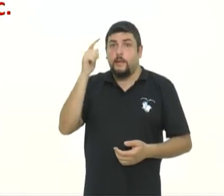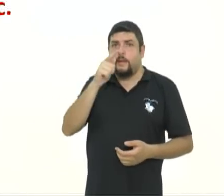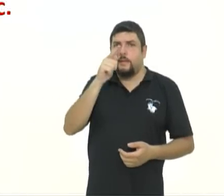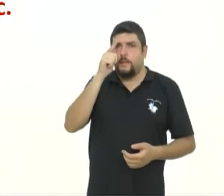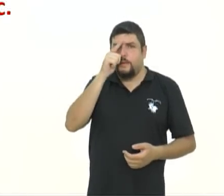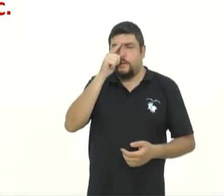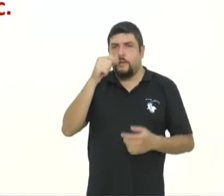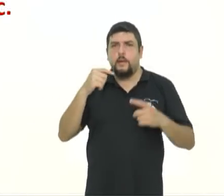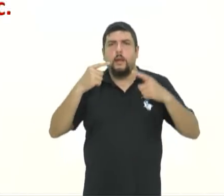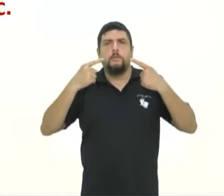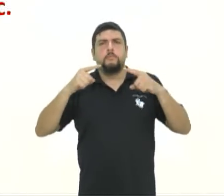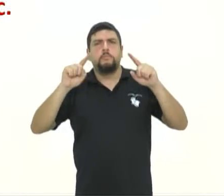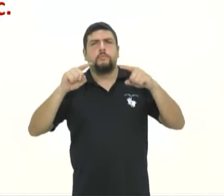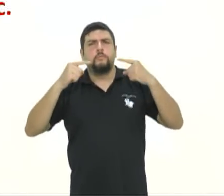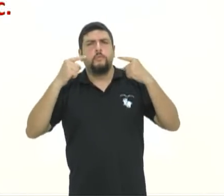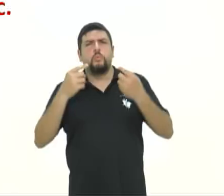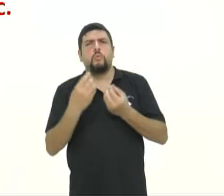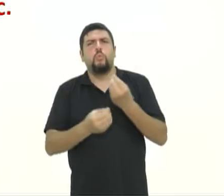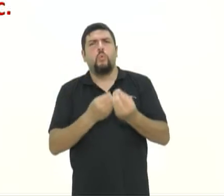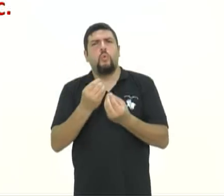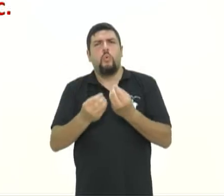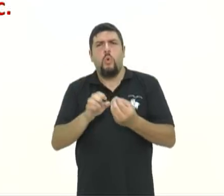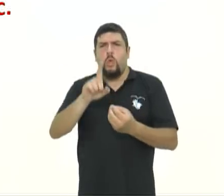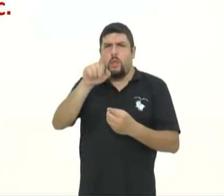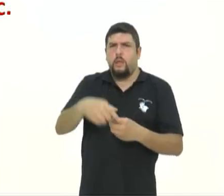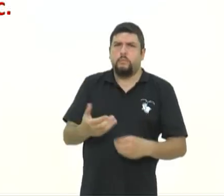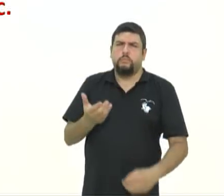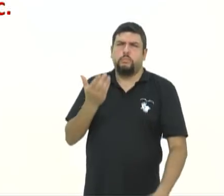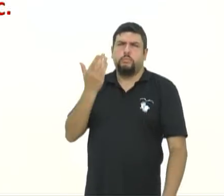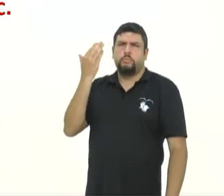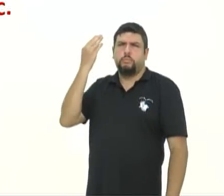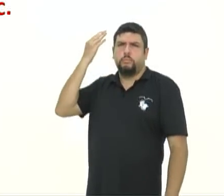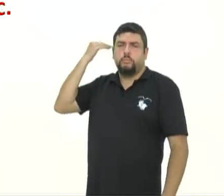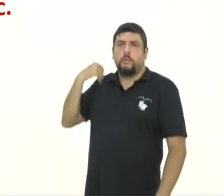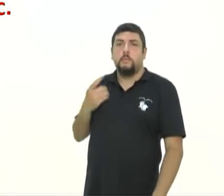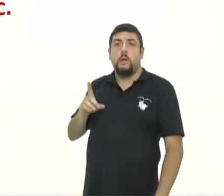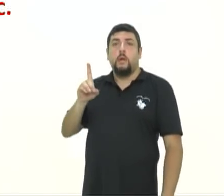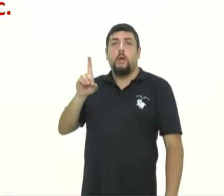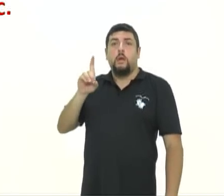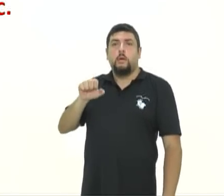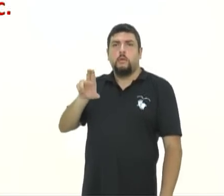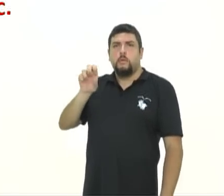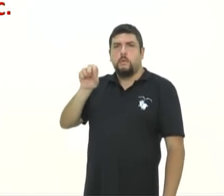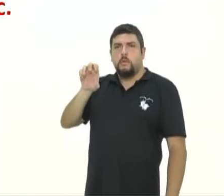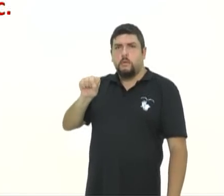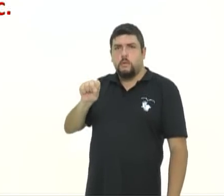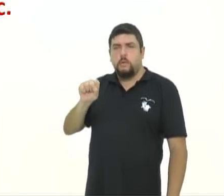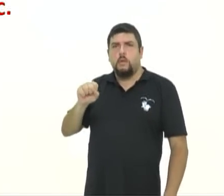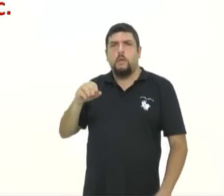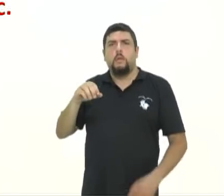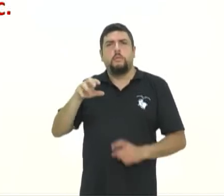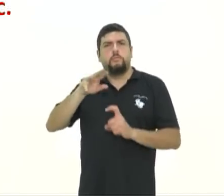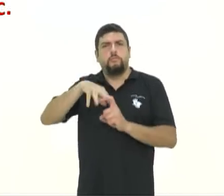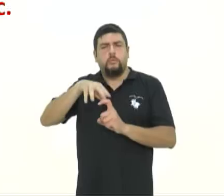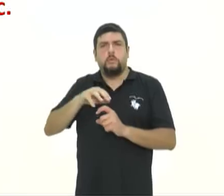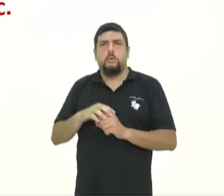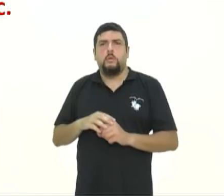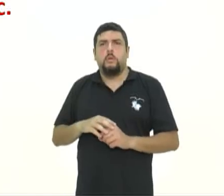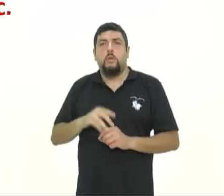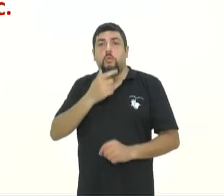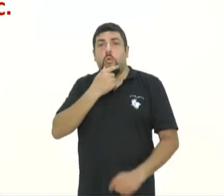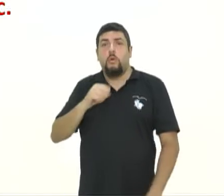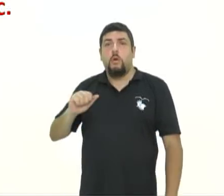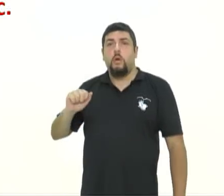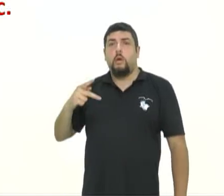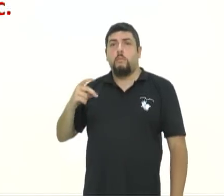havia se originado em um passado remoto, a partir dos deuses míticos. Apolo era considerado o deus da música e as musas